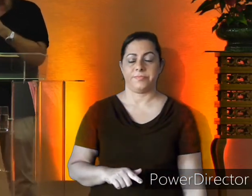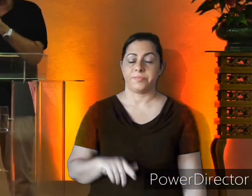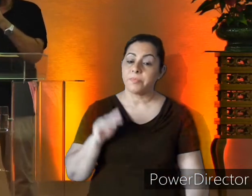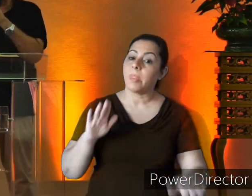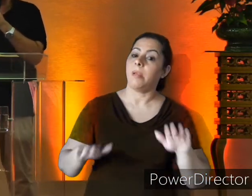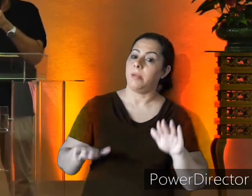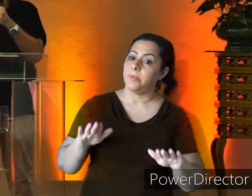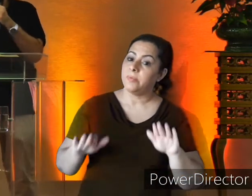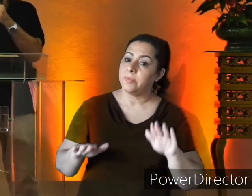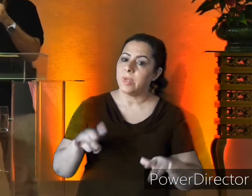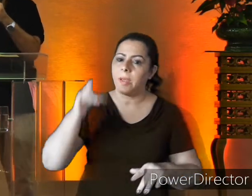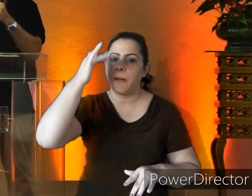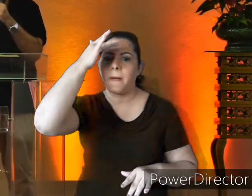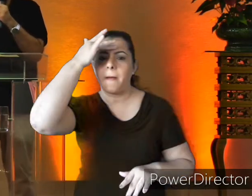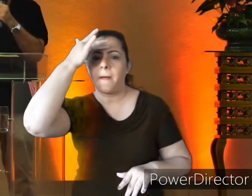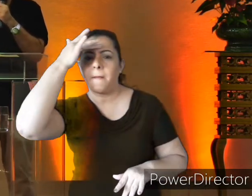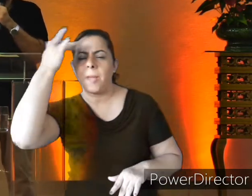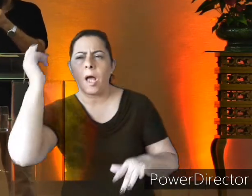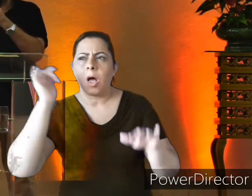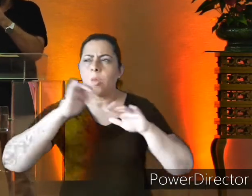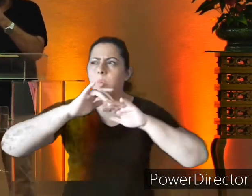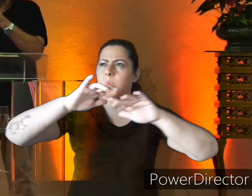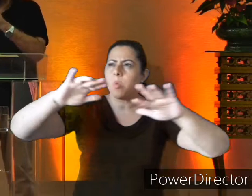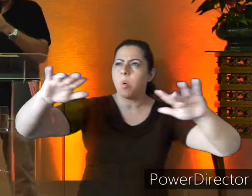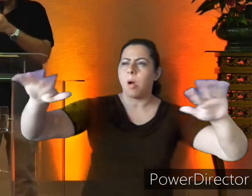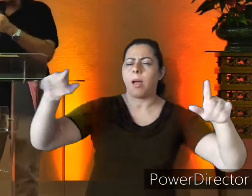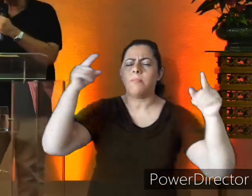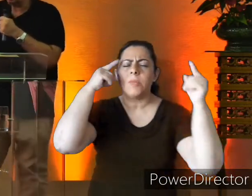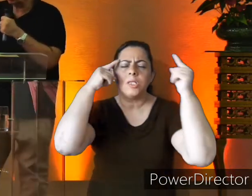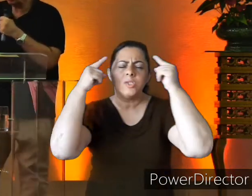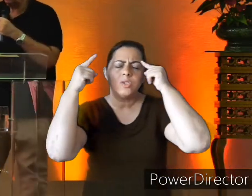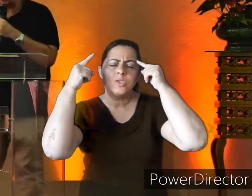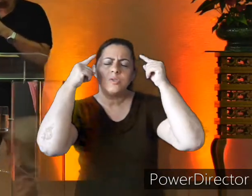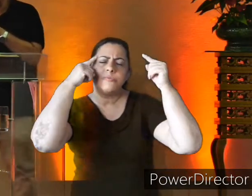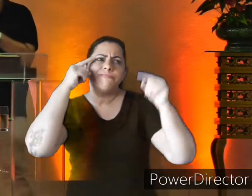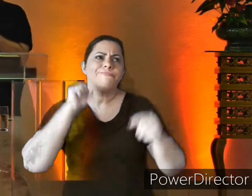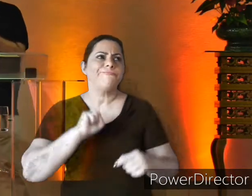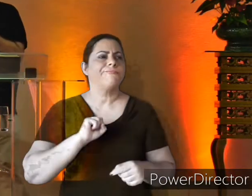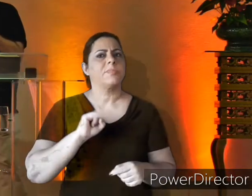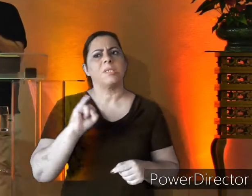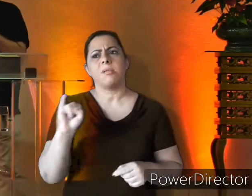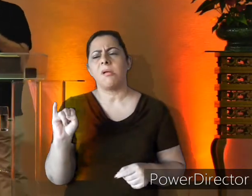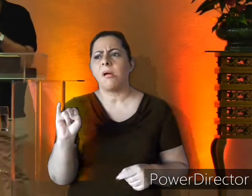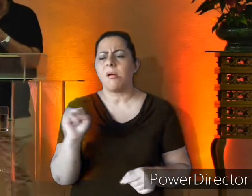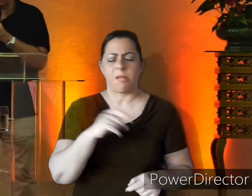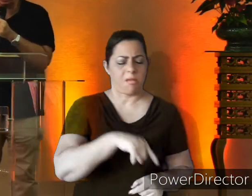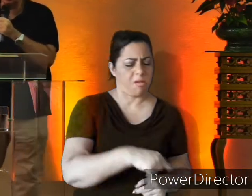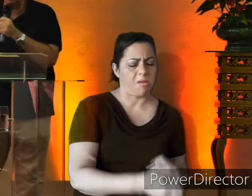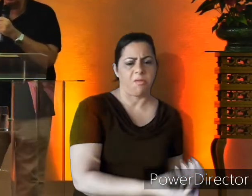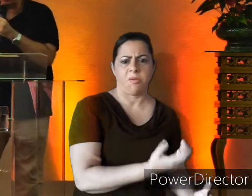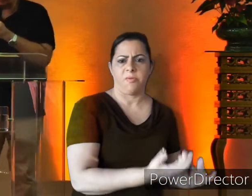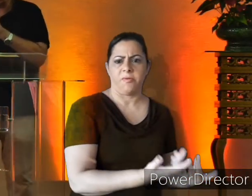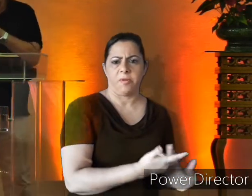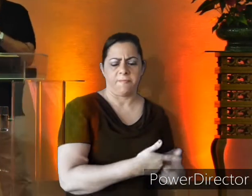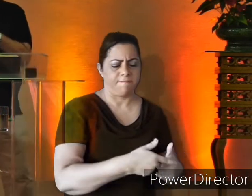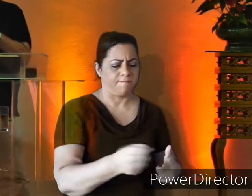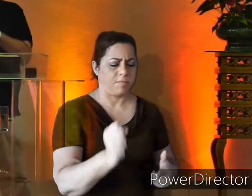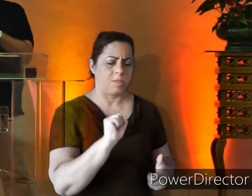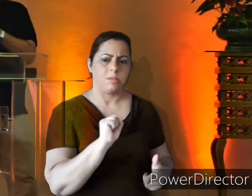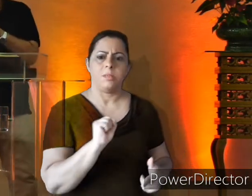muitos digam, pensem, se questionem: mas se as portas do inferno não vão prevalecer contra a igreja de